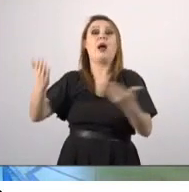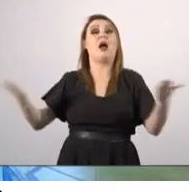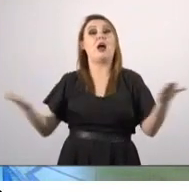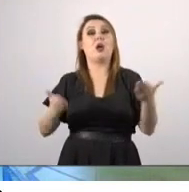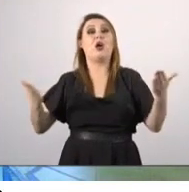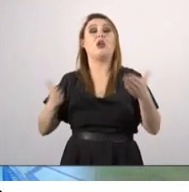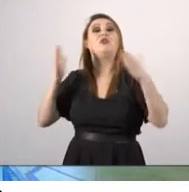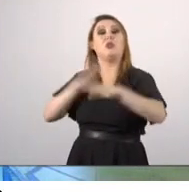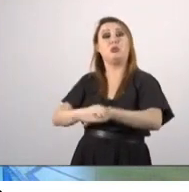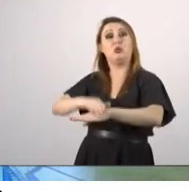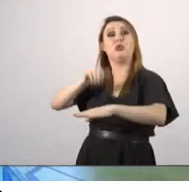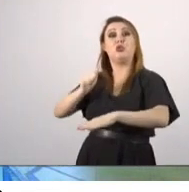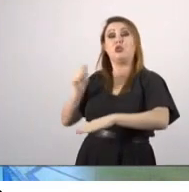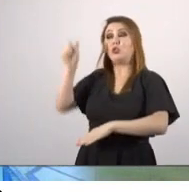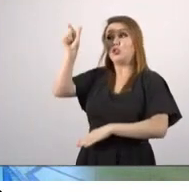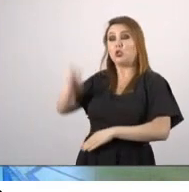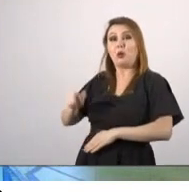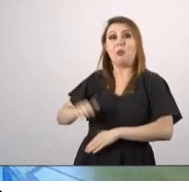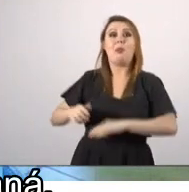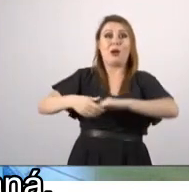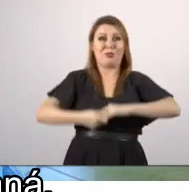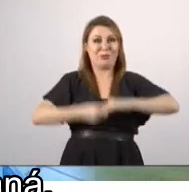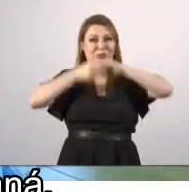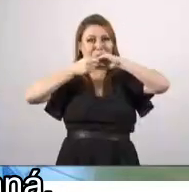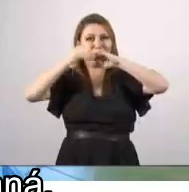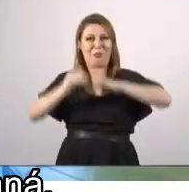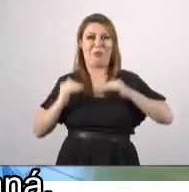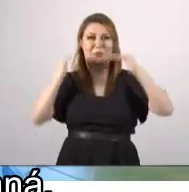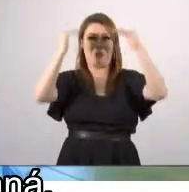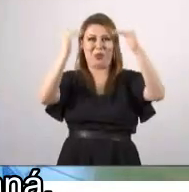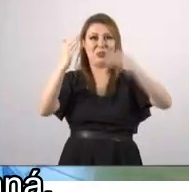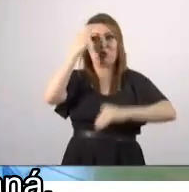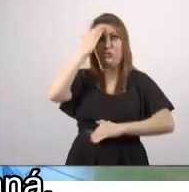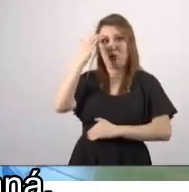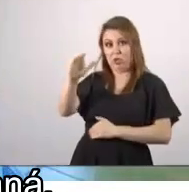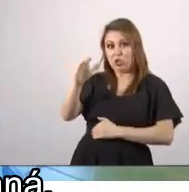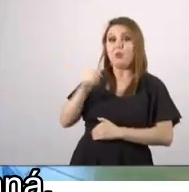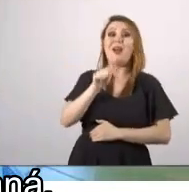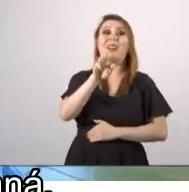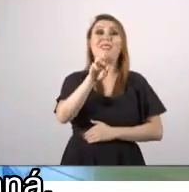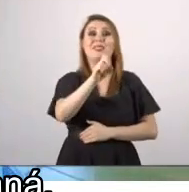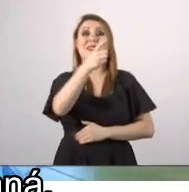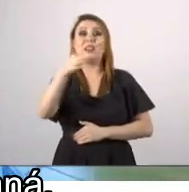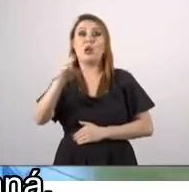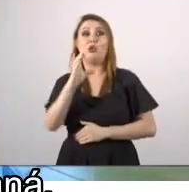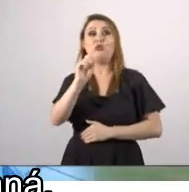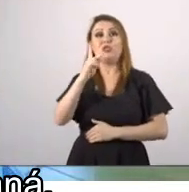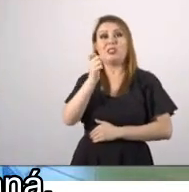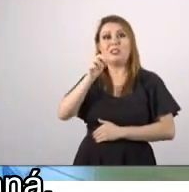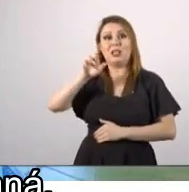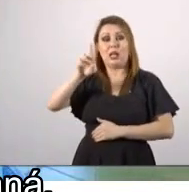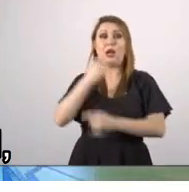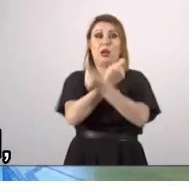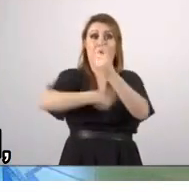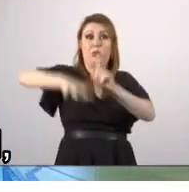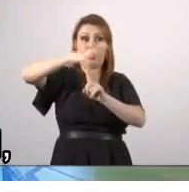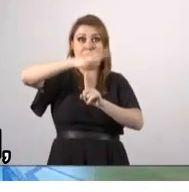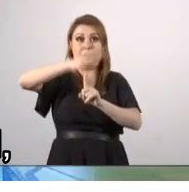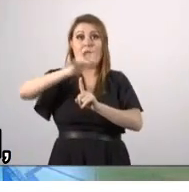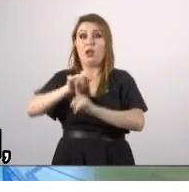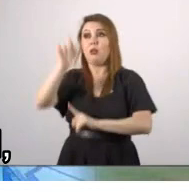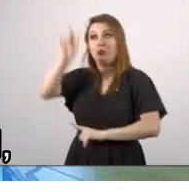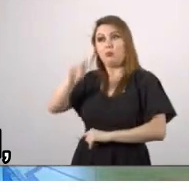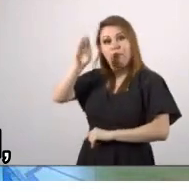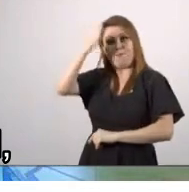ouviremos agora a mensagem do arcebispo de Curitiba e região metropolitana e grão-chanceler da Pontifícia Universidade Católica do Paraná, Sua